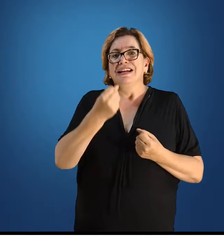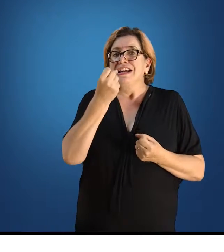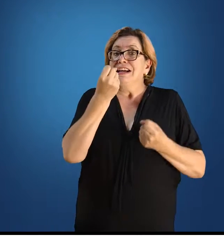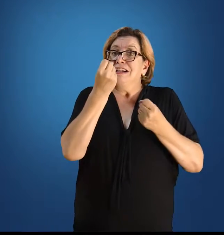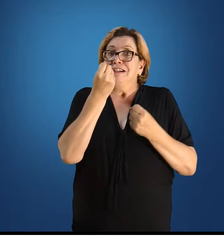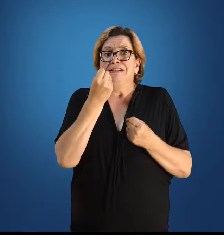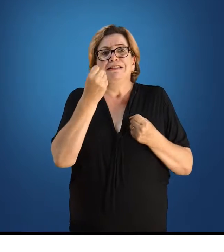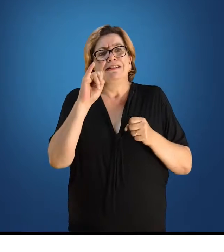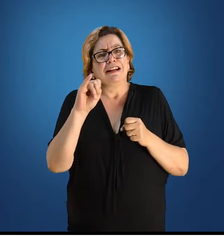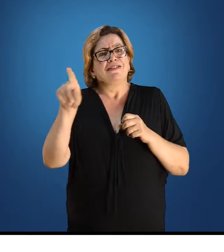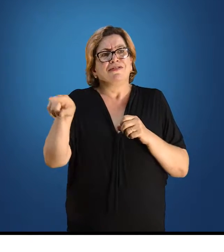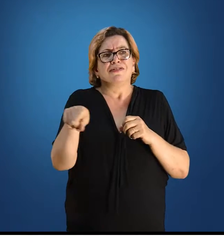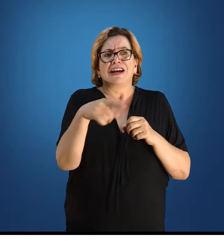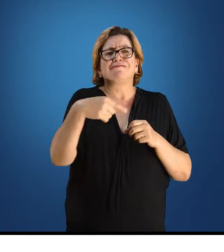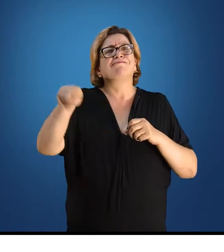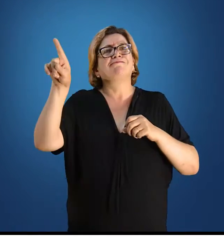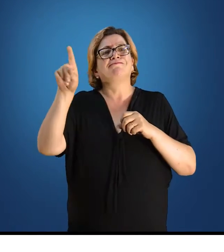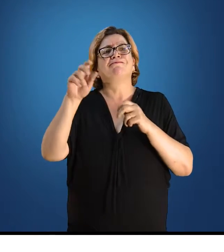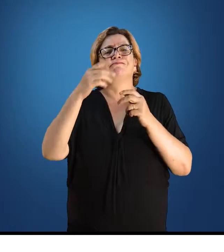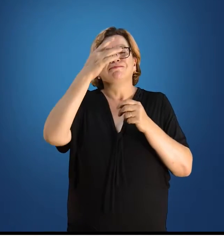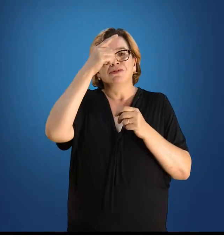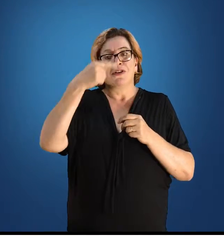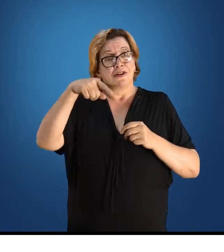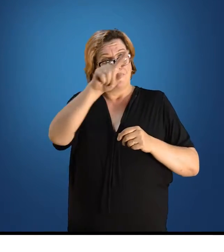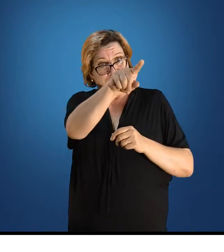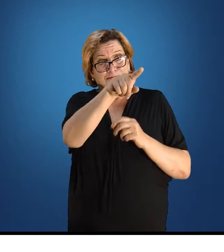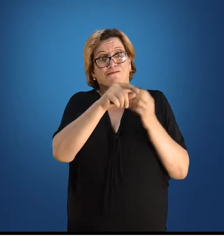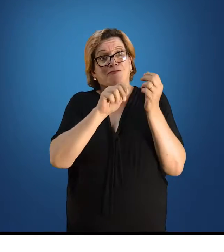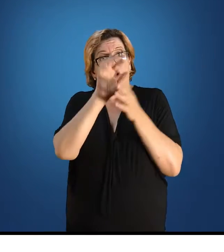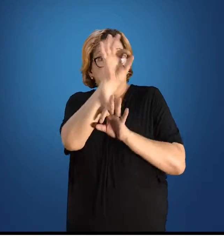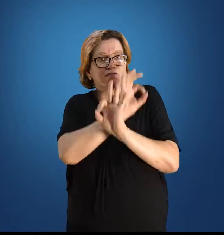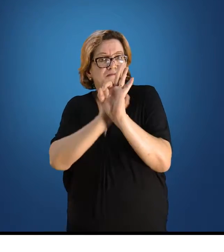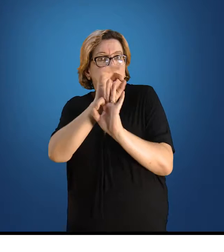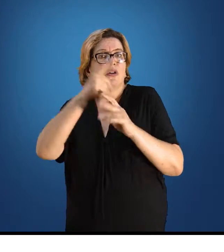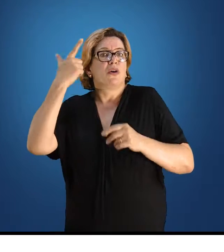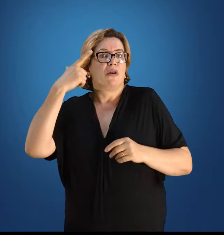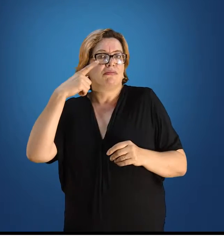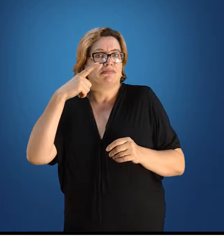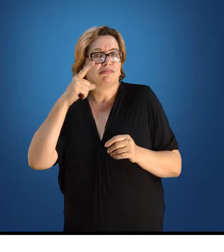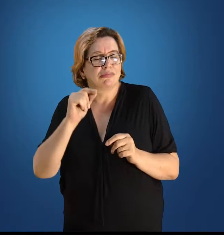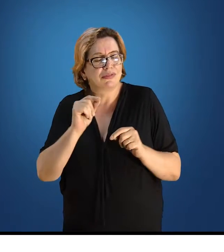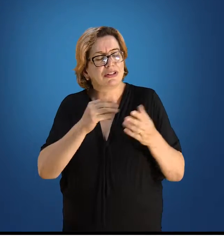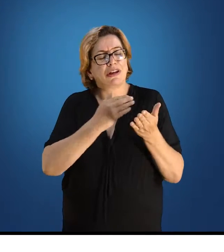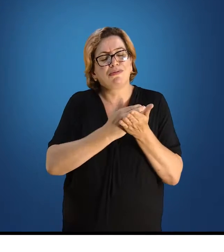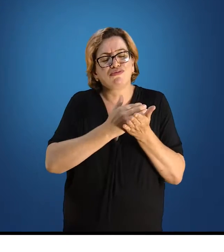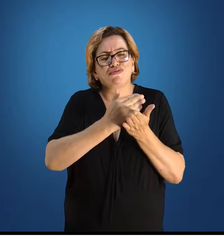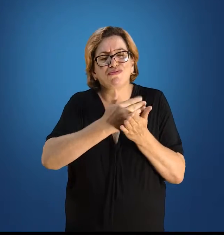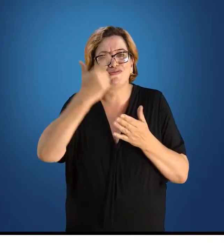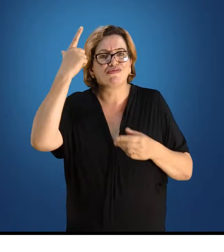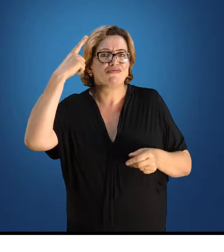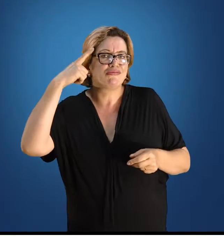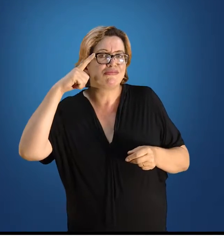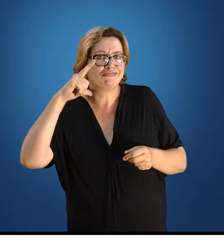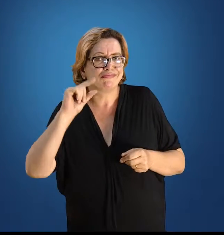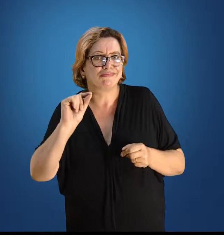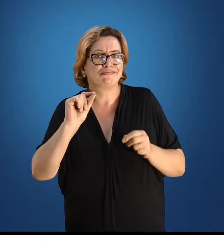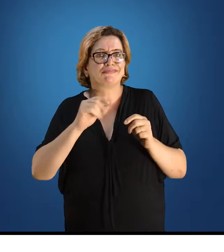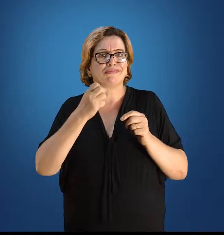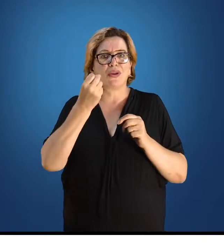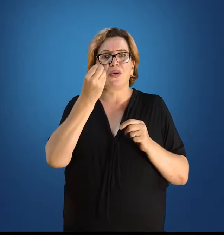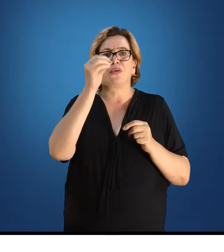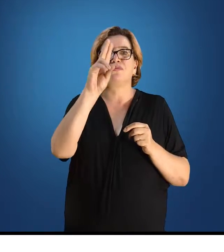manda o artigo para que você reformule e submeta de novo, então você começa o processo tudo novamente, ou se